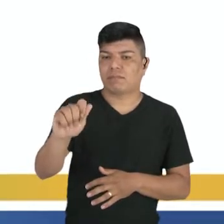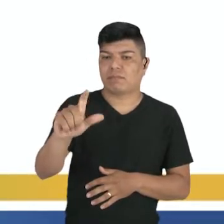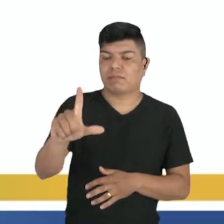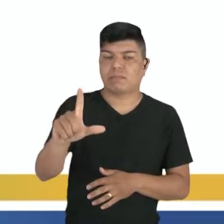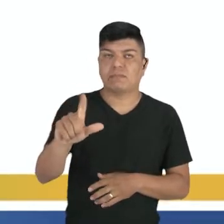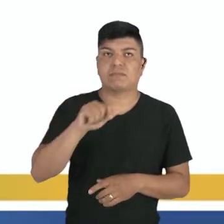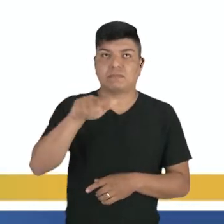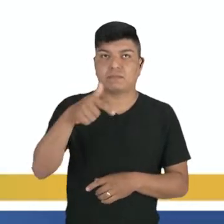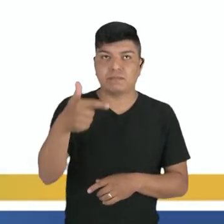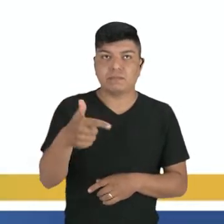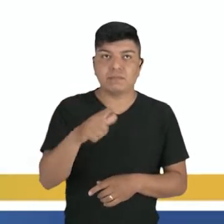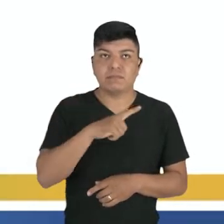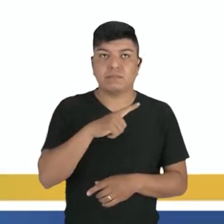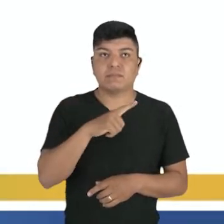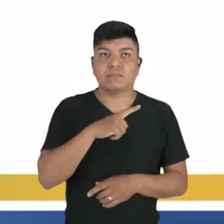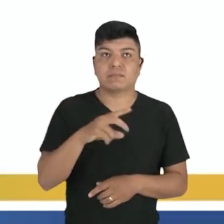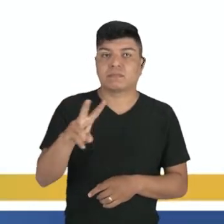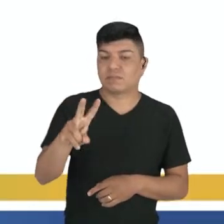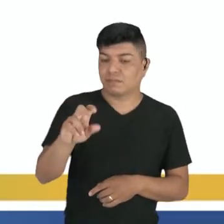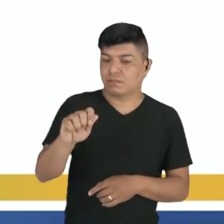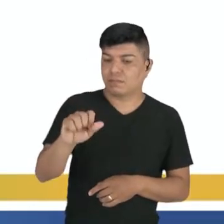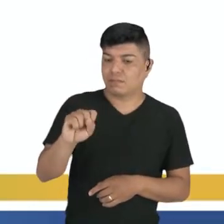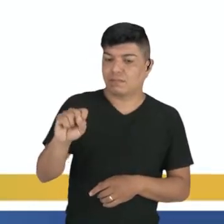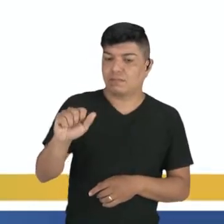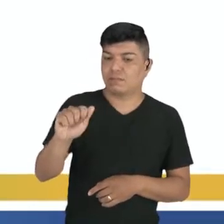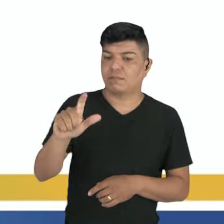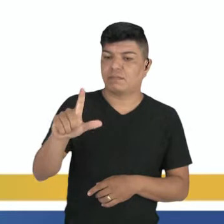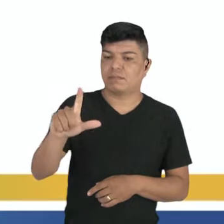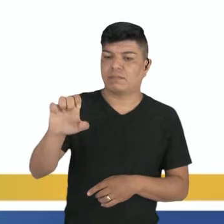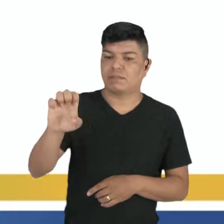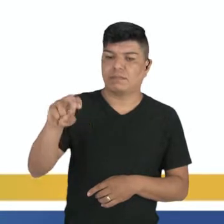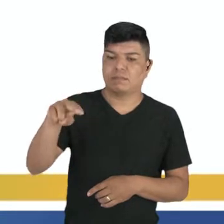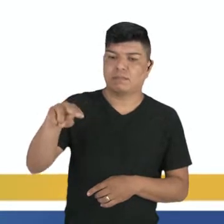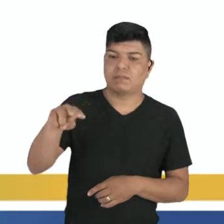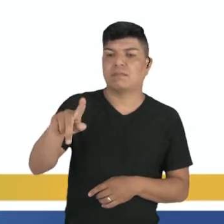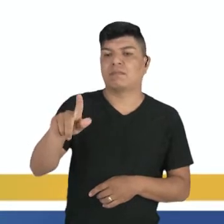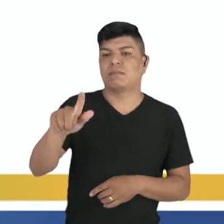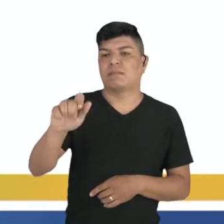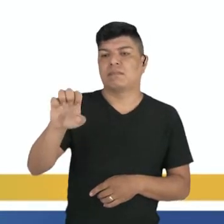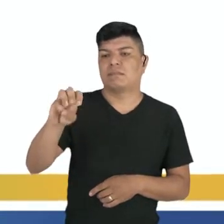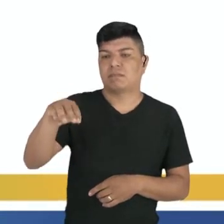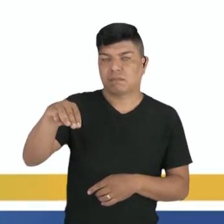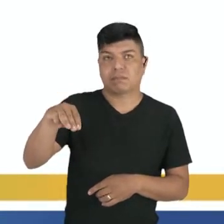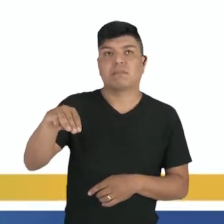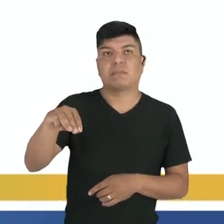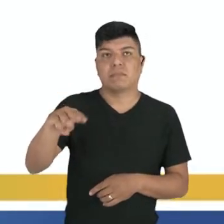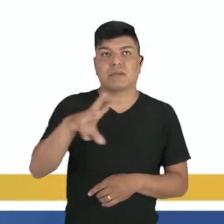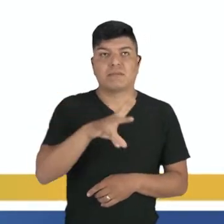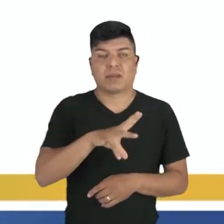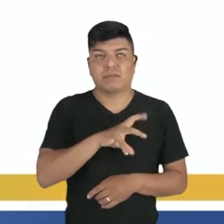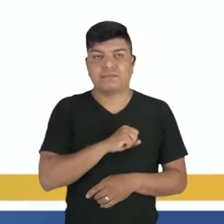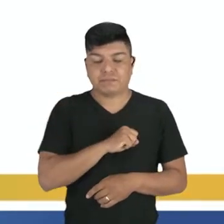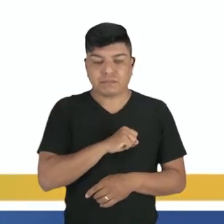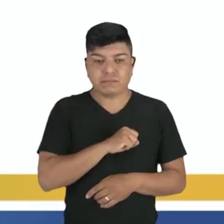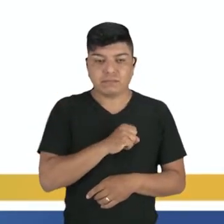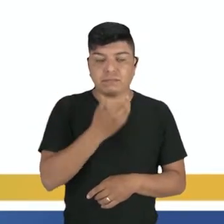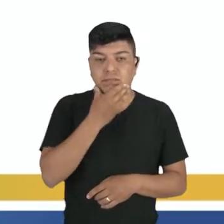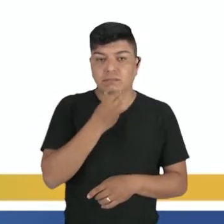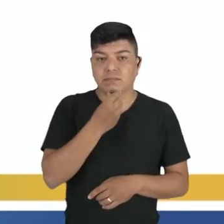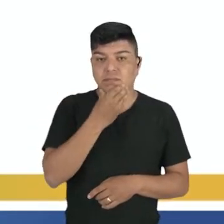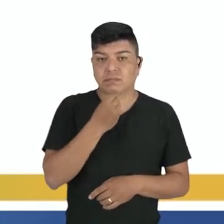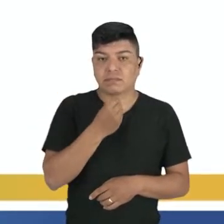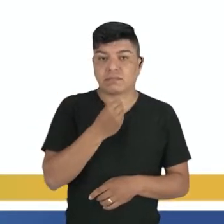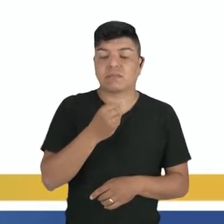de vassalagem, que nas cantigas ficou conhecida como vassalagem amorosa, né? Nas cantigas, o homem se coloca